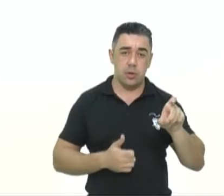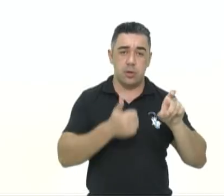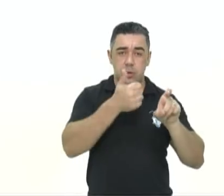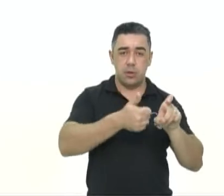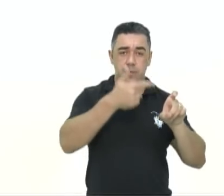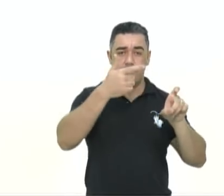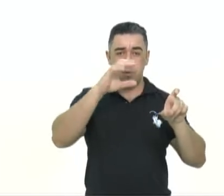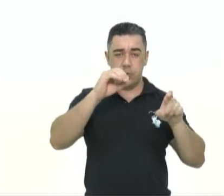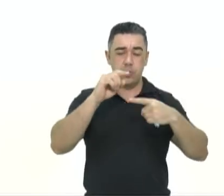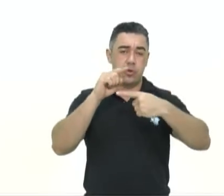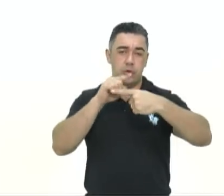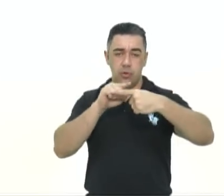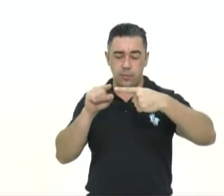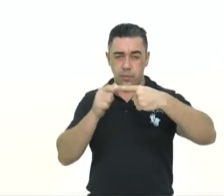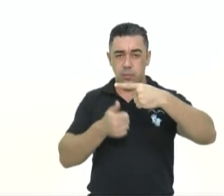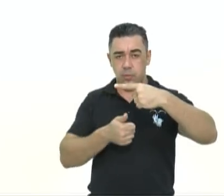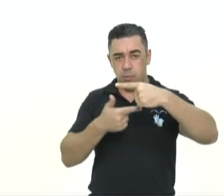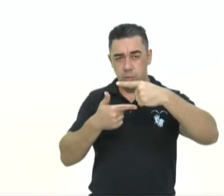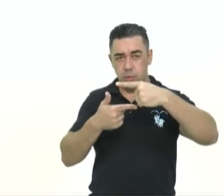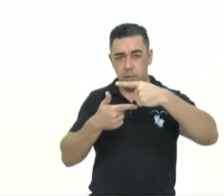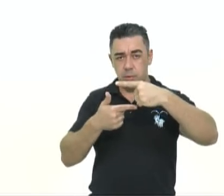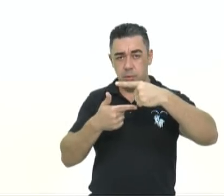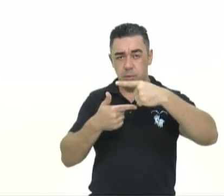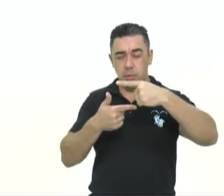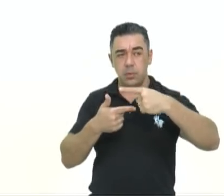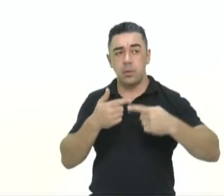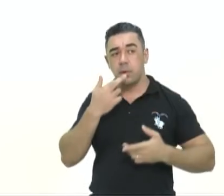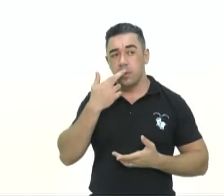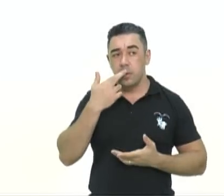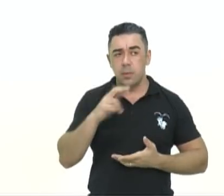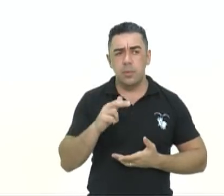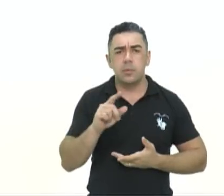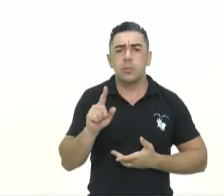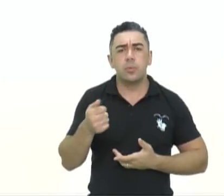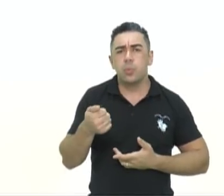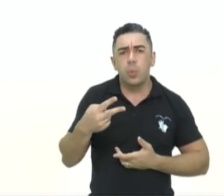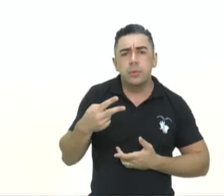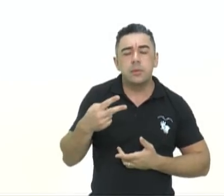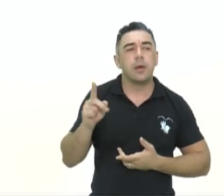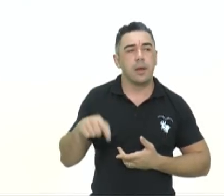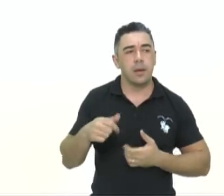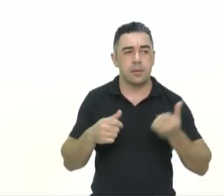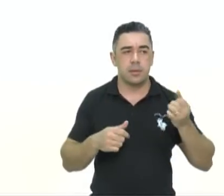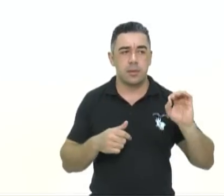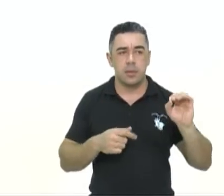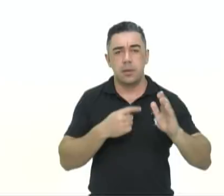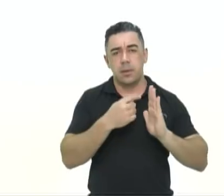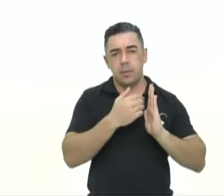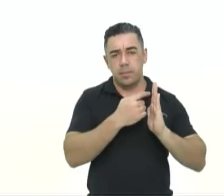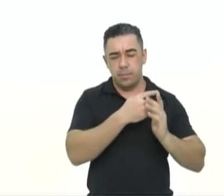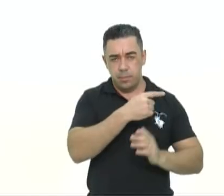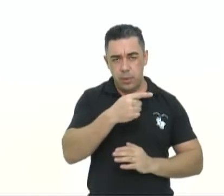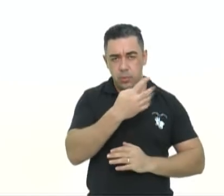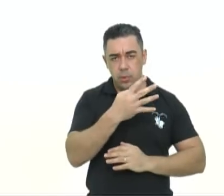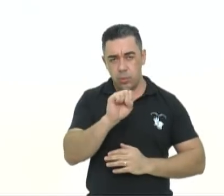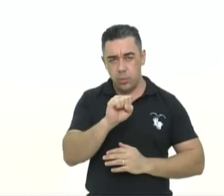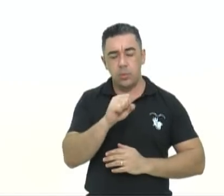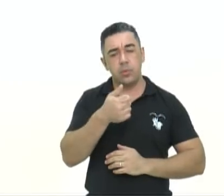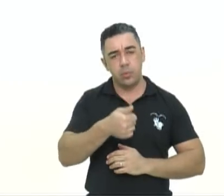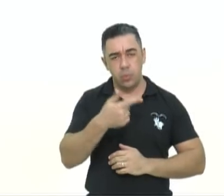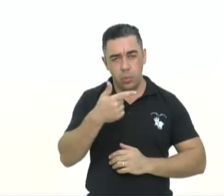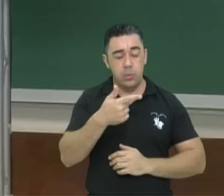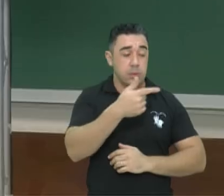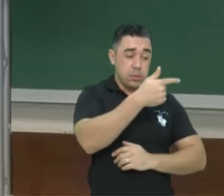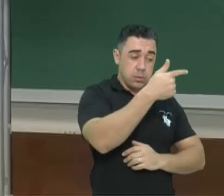que 120 dividido por 12. Da onde saiu o 12? Do 60 menos 48. Como ele